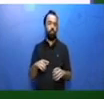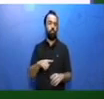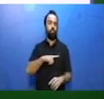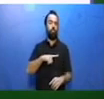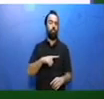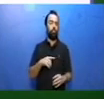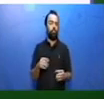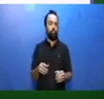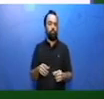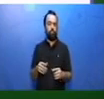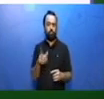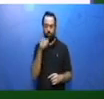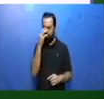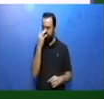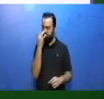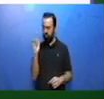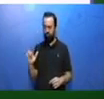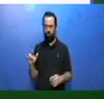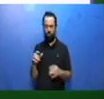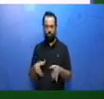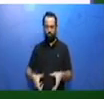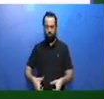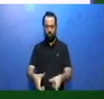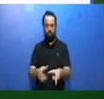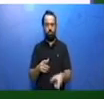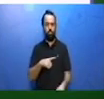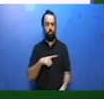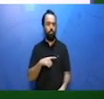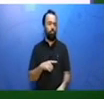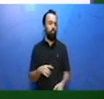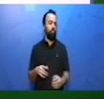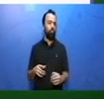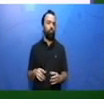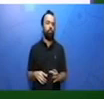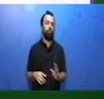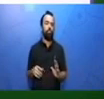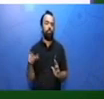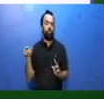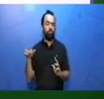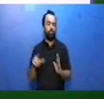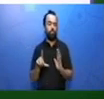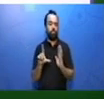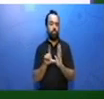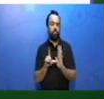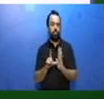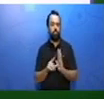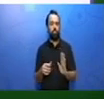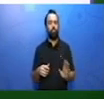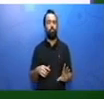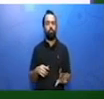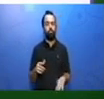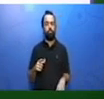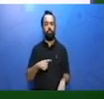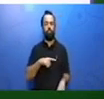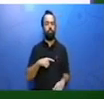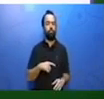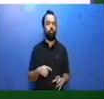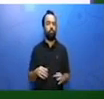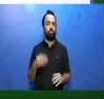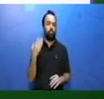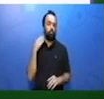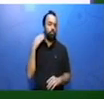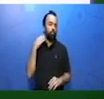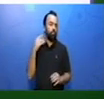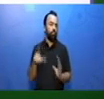muitas lojas, prédios com escritórios, clínicas médicas e bancos, mas não